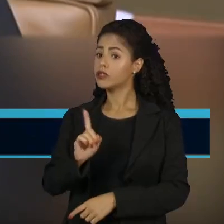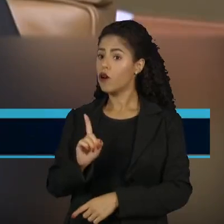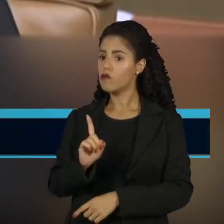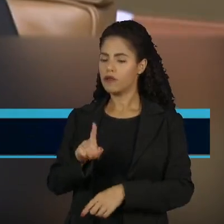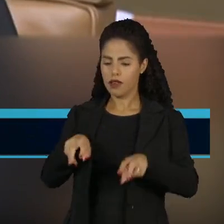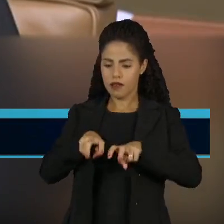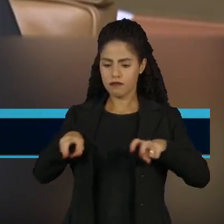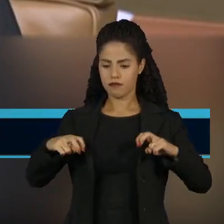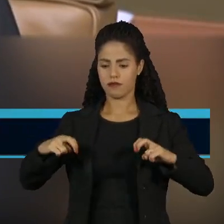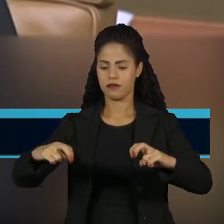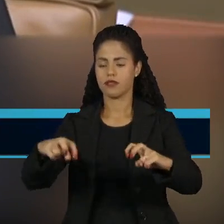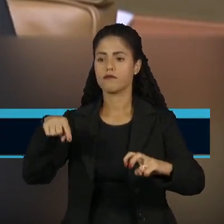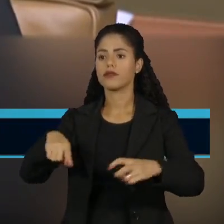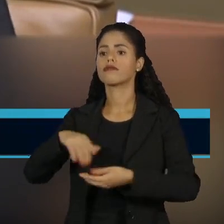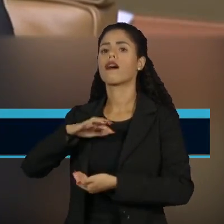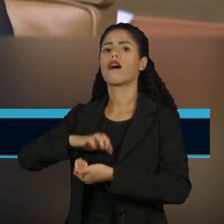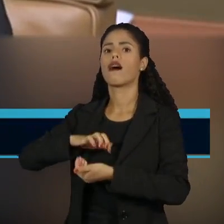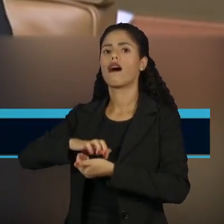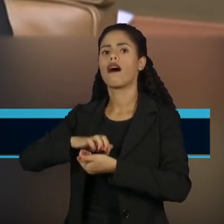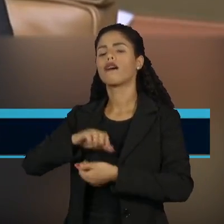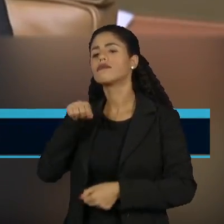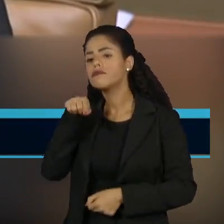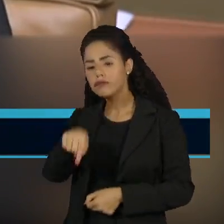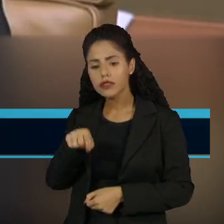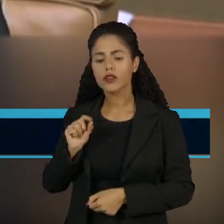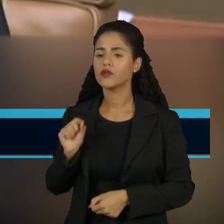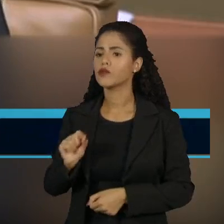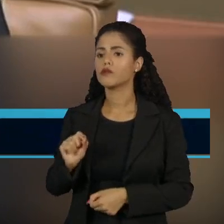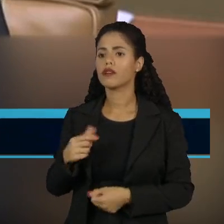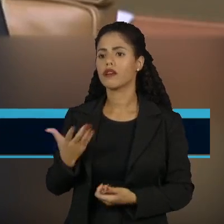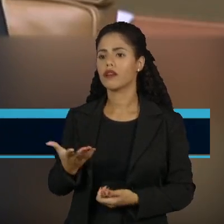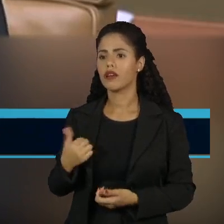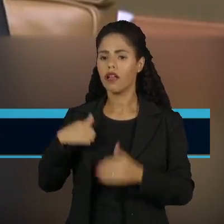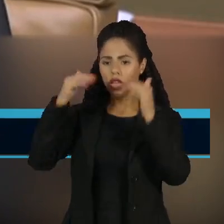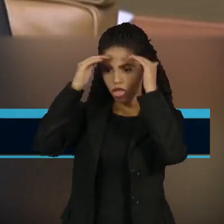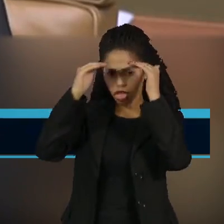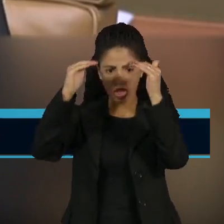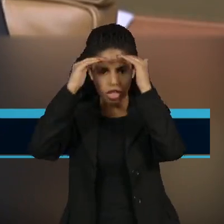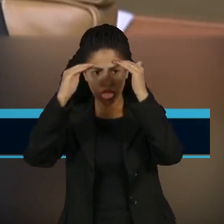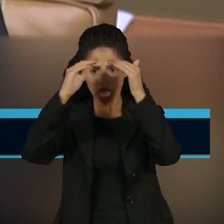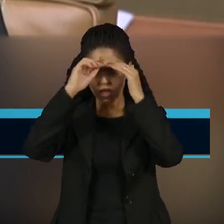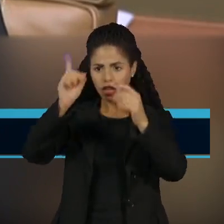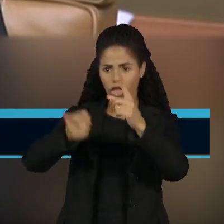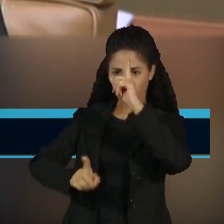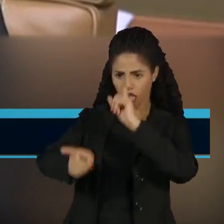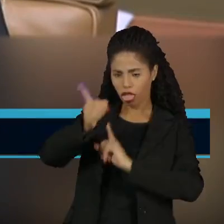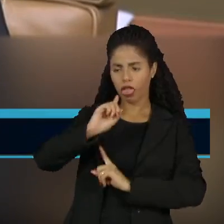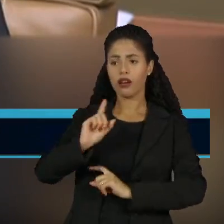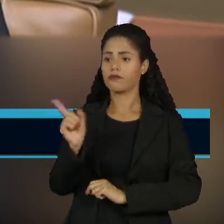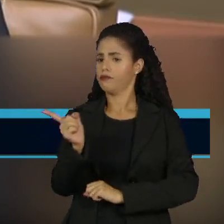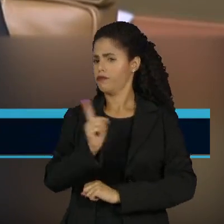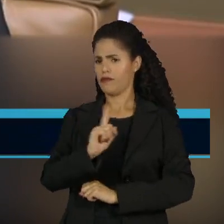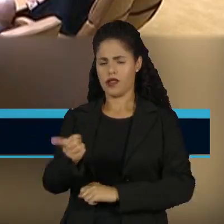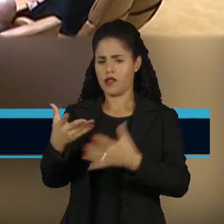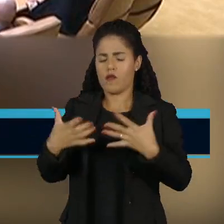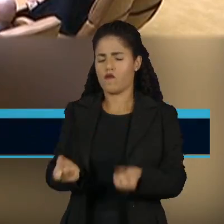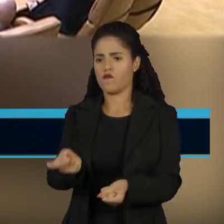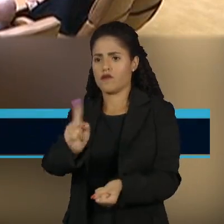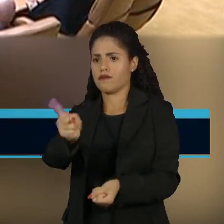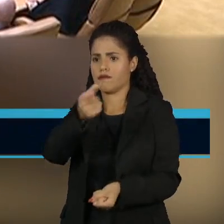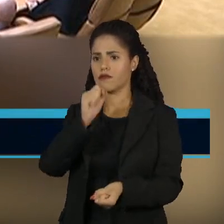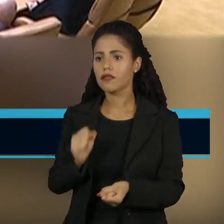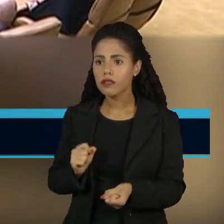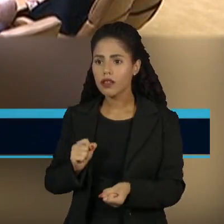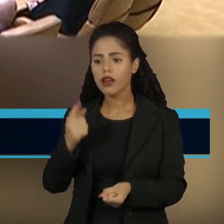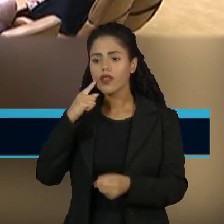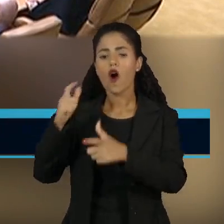mesma Corte, senhor presidente, não haverá de submeter-se ao tacão autoritário, venha